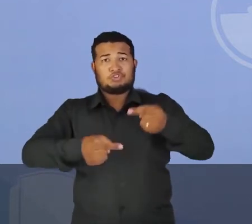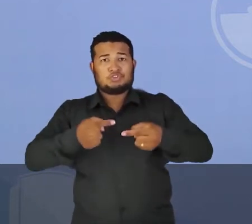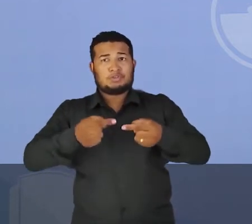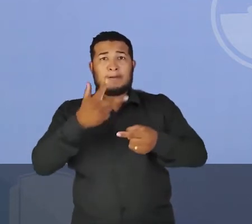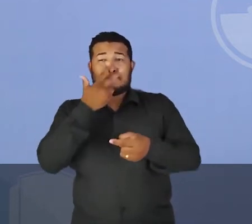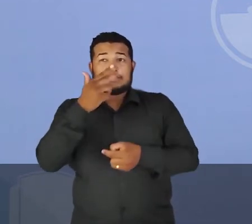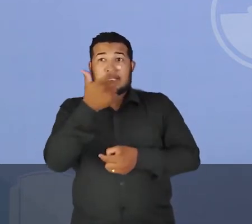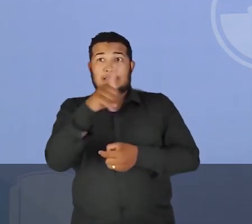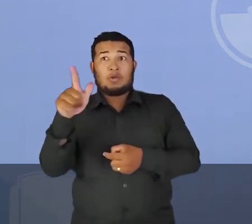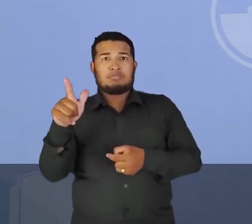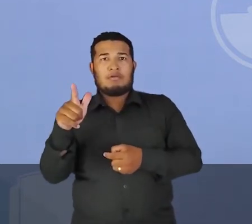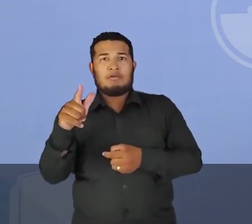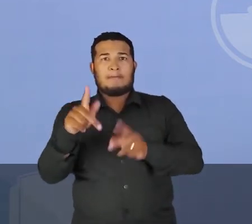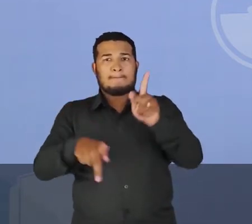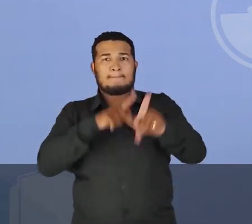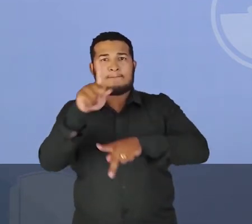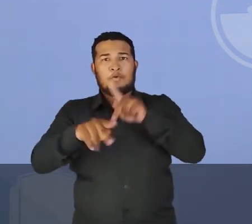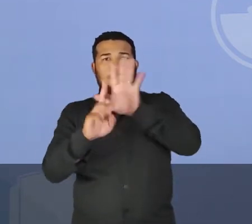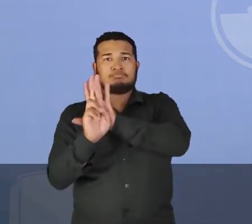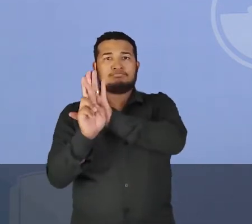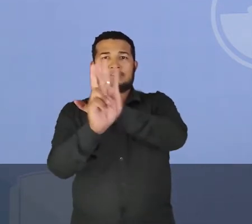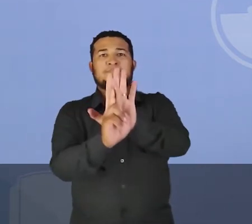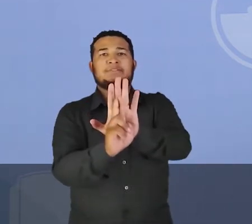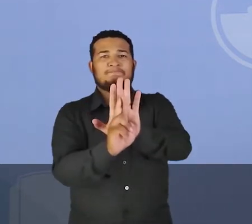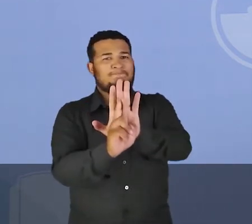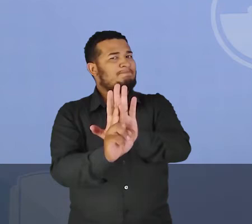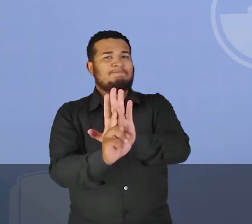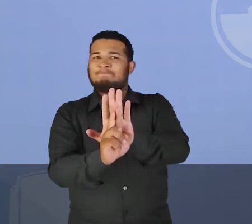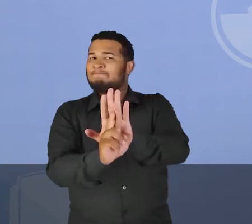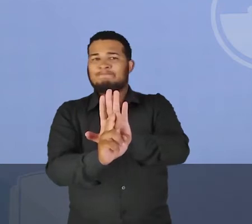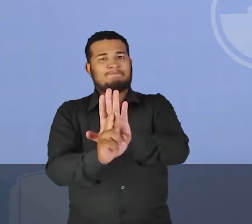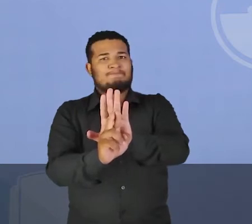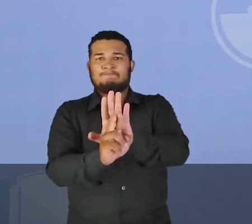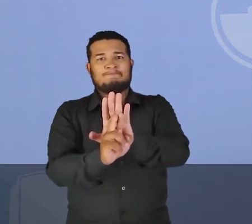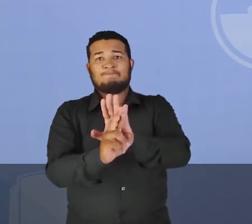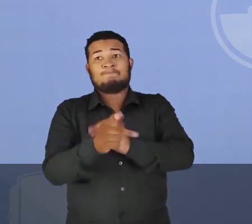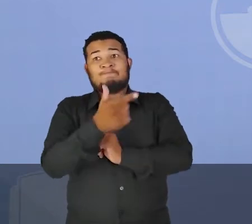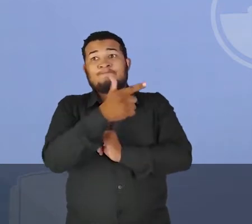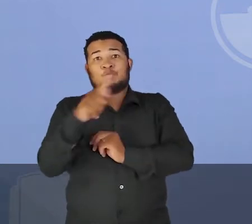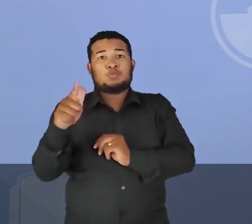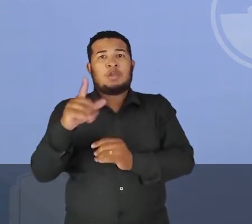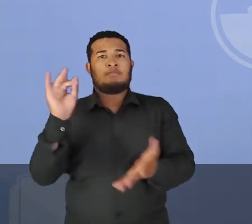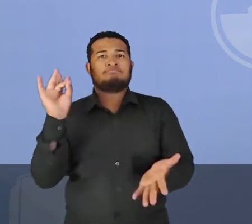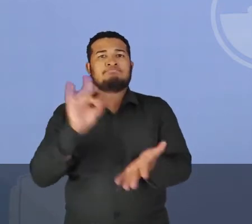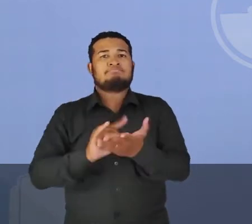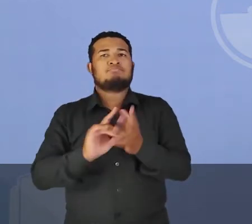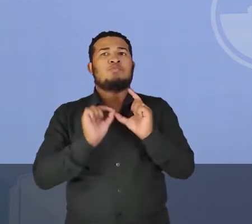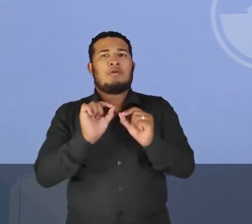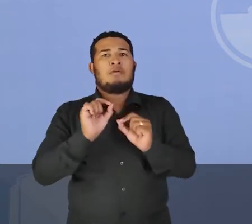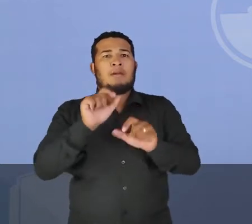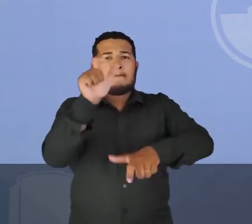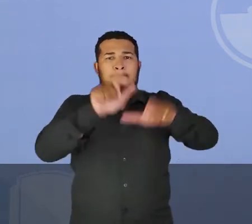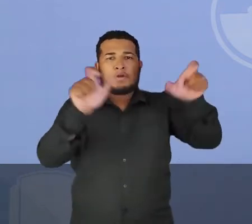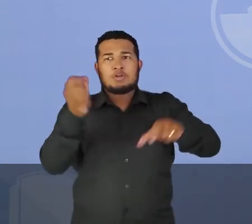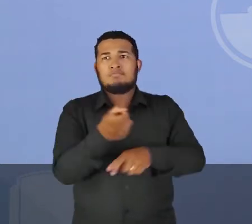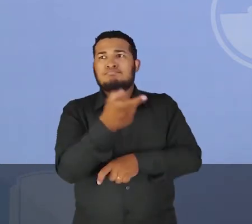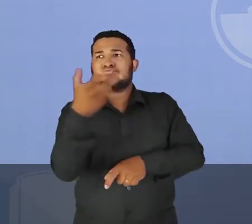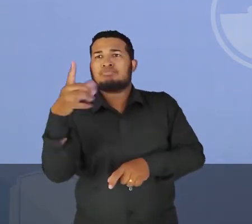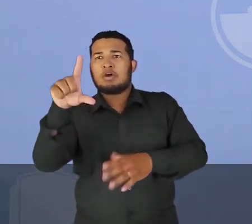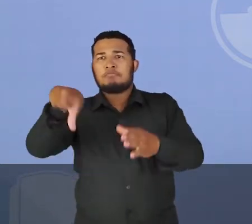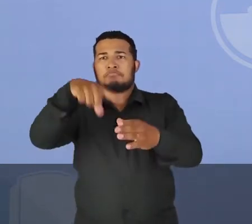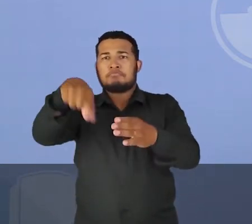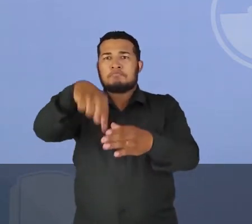há representatividade, né? Nós não temos uma quantidade de